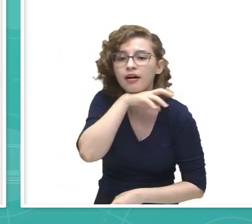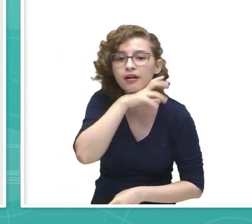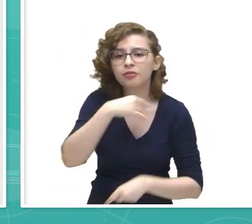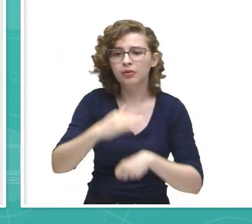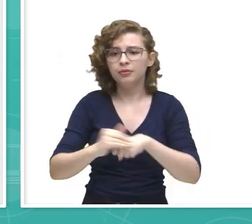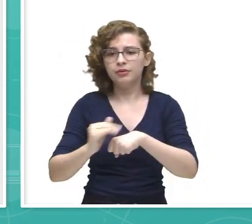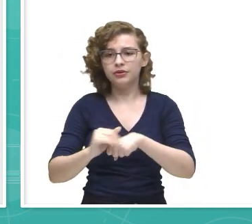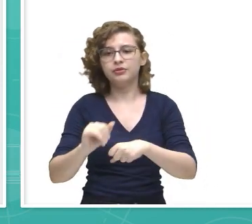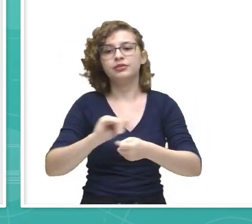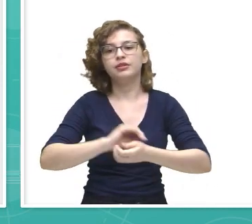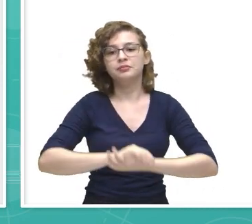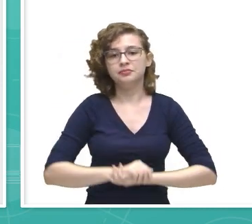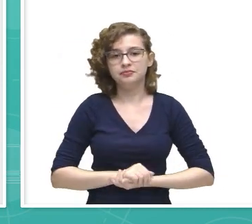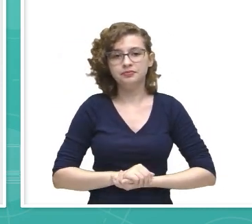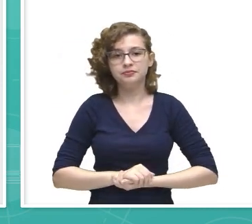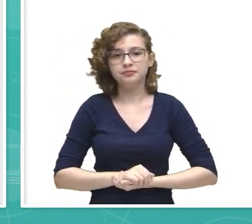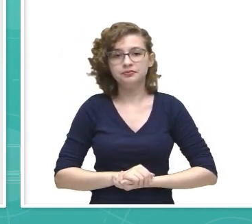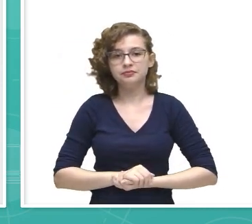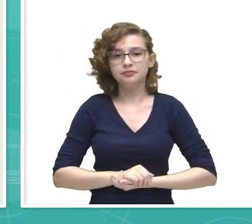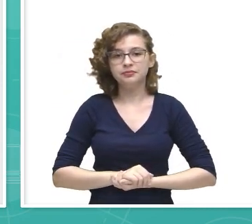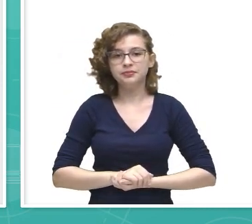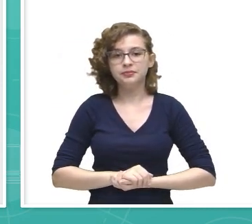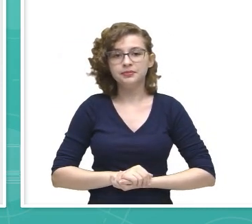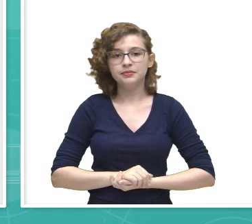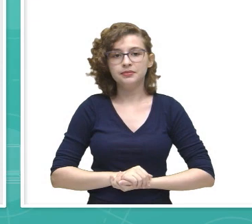fato no Brasil. Próxima cartela.